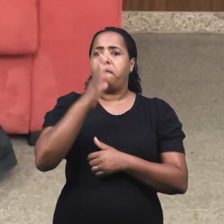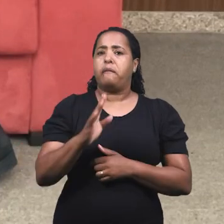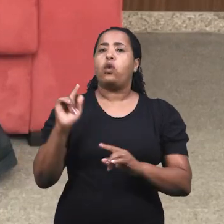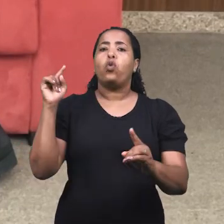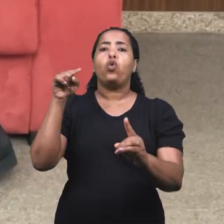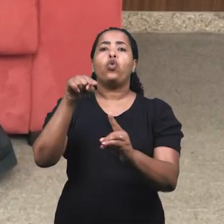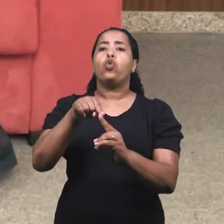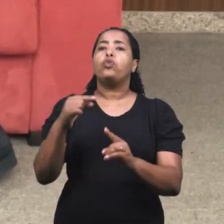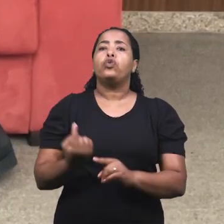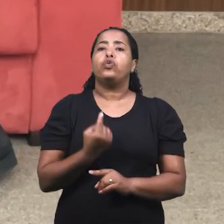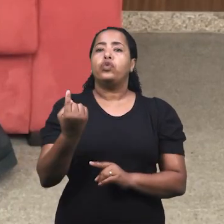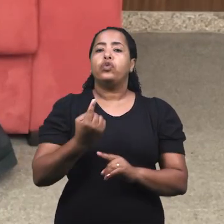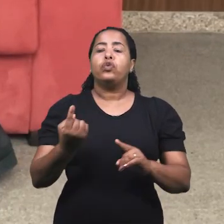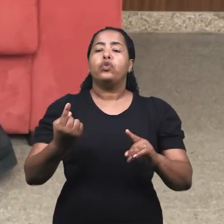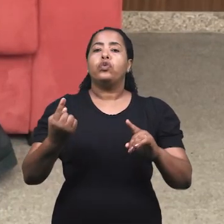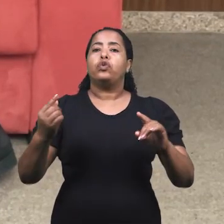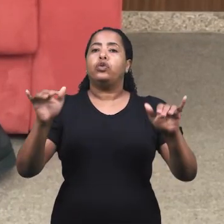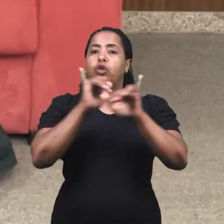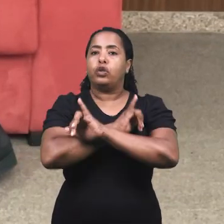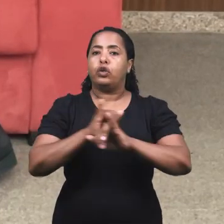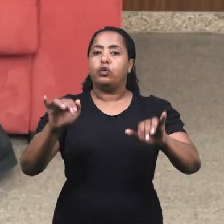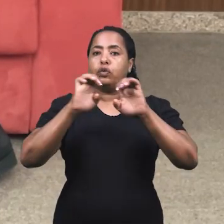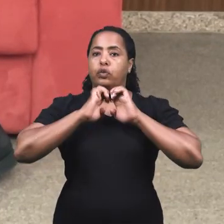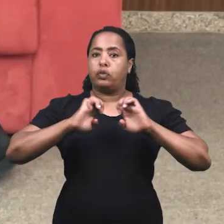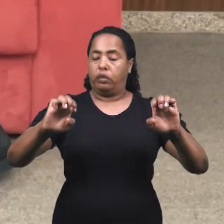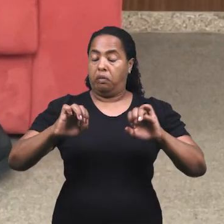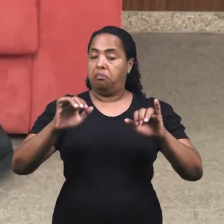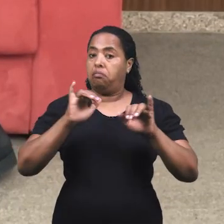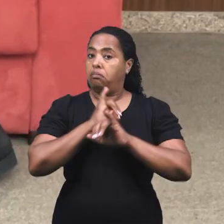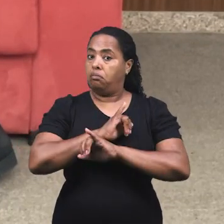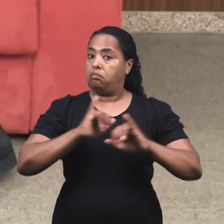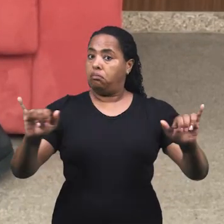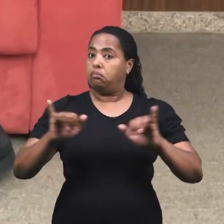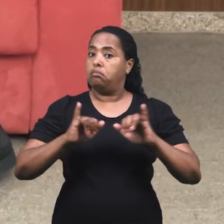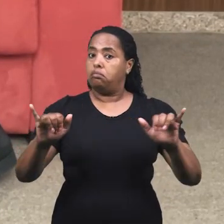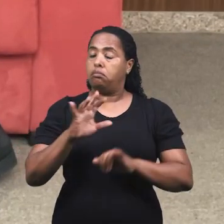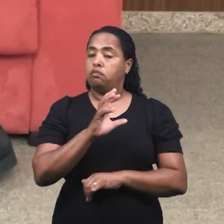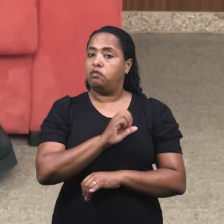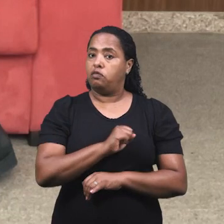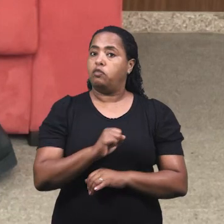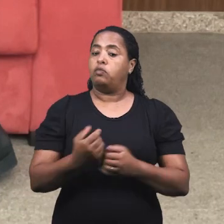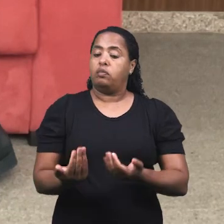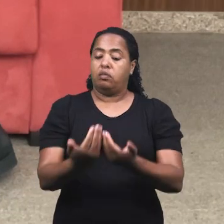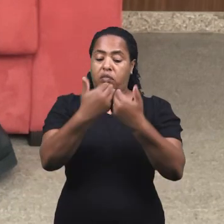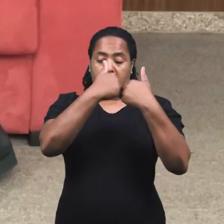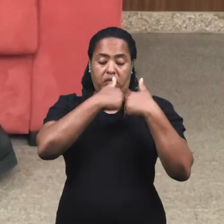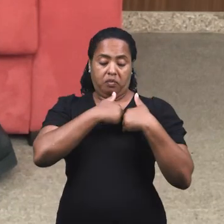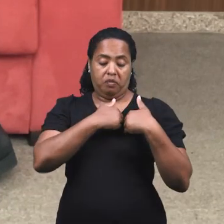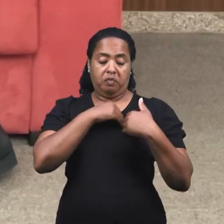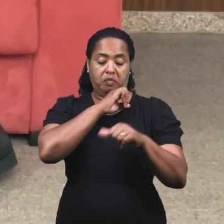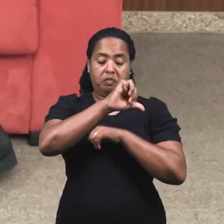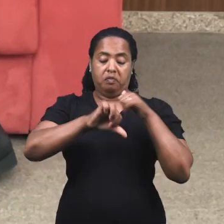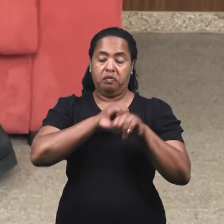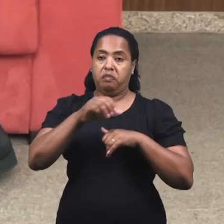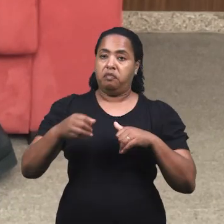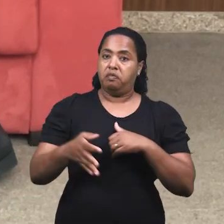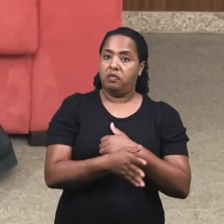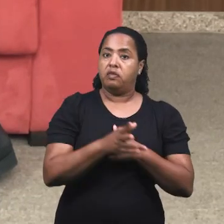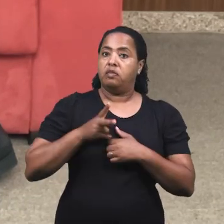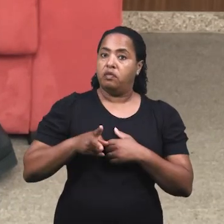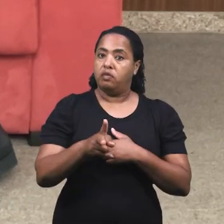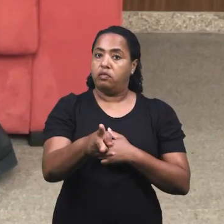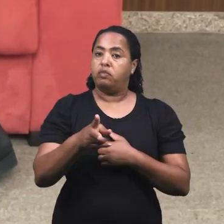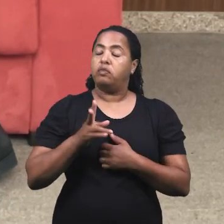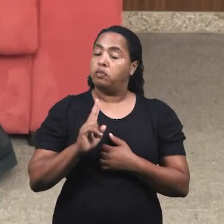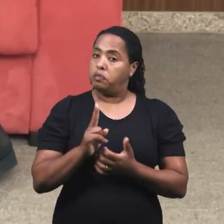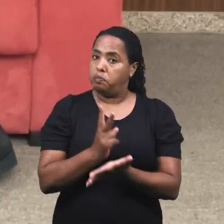intuito: anunciar o Evangelho, anunciar a respeito desse amor que nos alcançou, mudou as nossas vidas e que continua tendo o